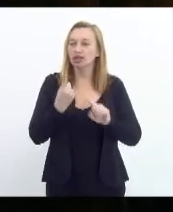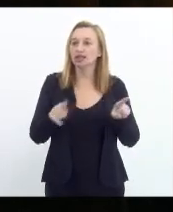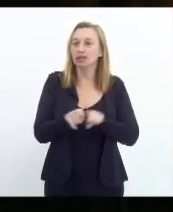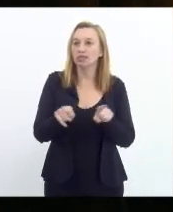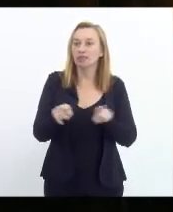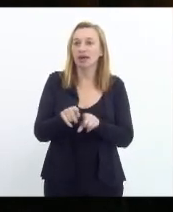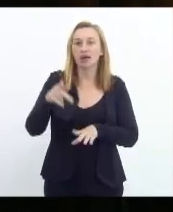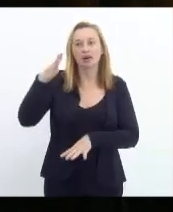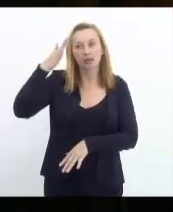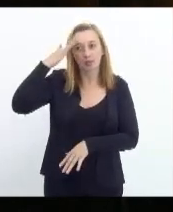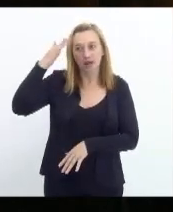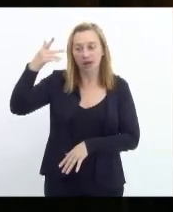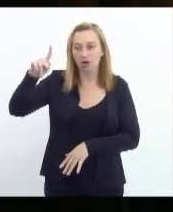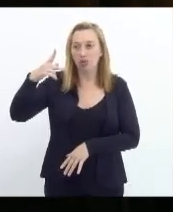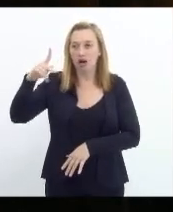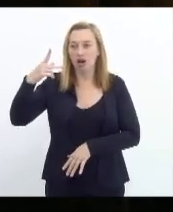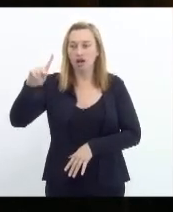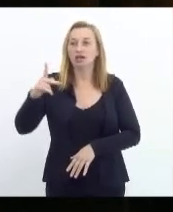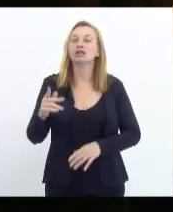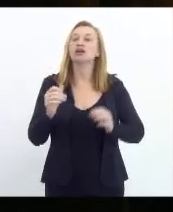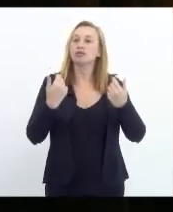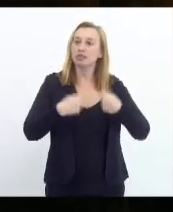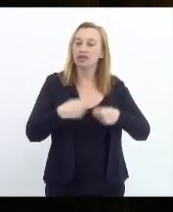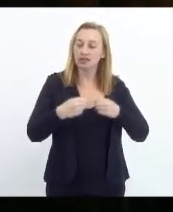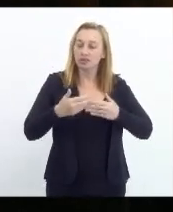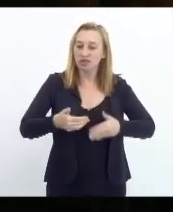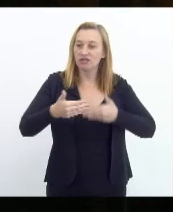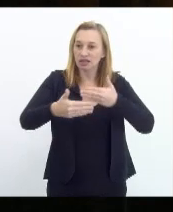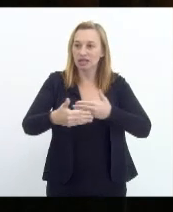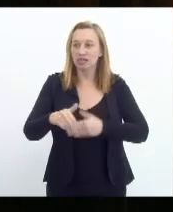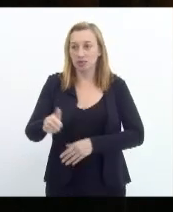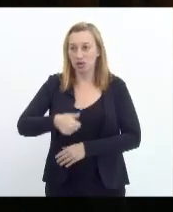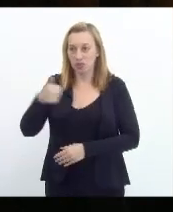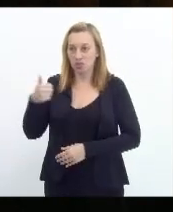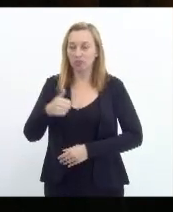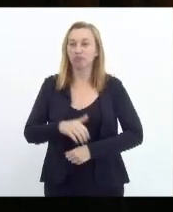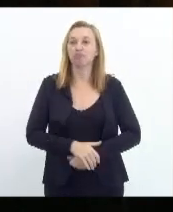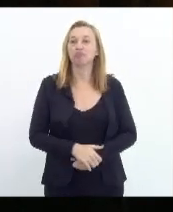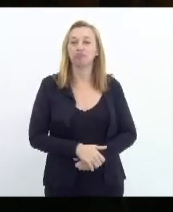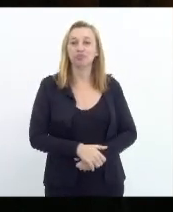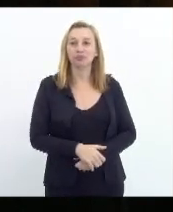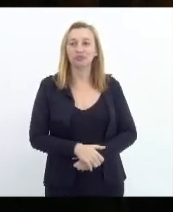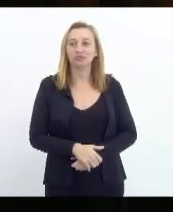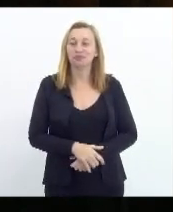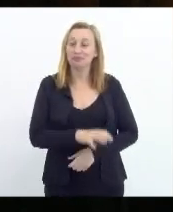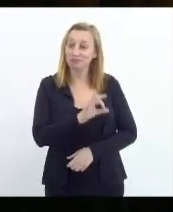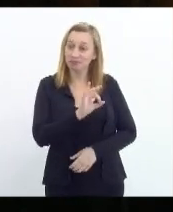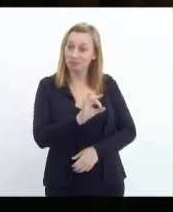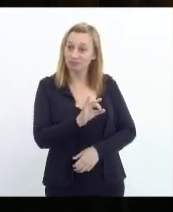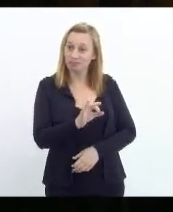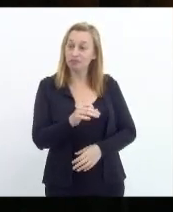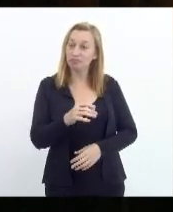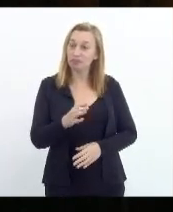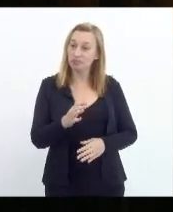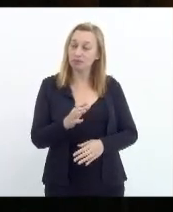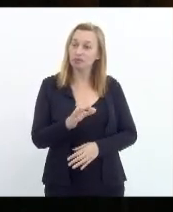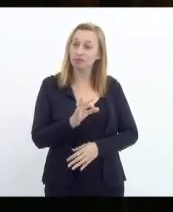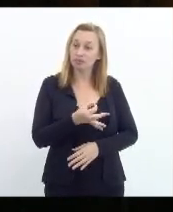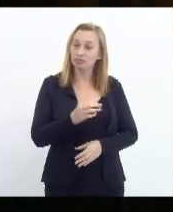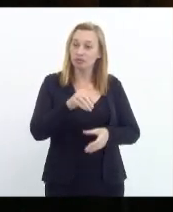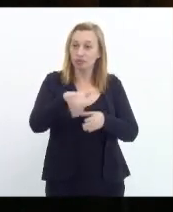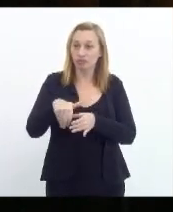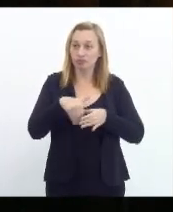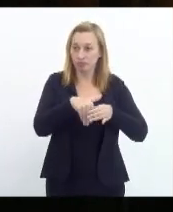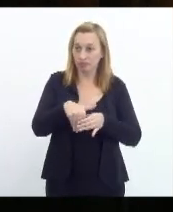Paraguai então neste ponto não é precisamos avançar bastante atualmente os votos recebidos